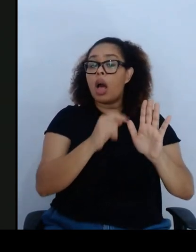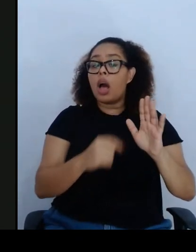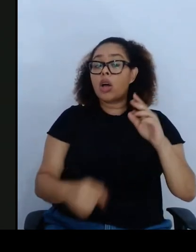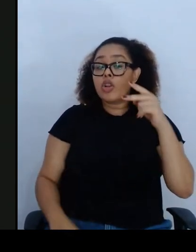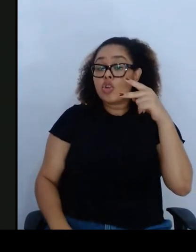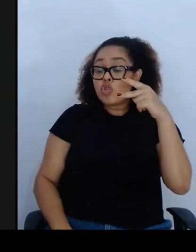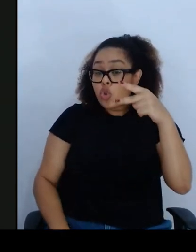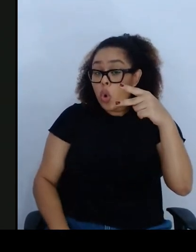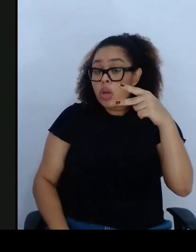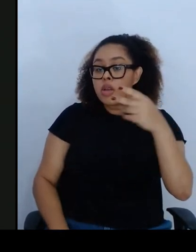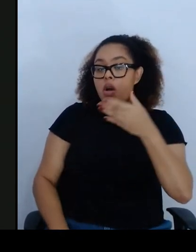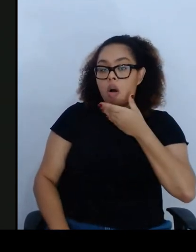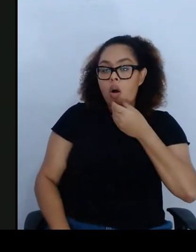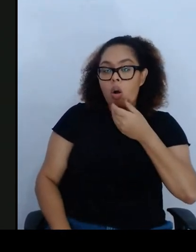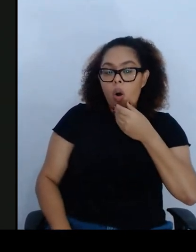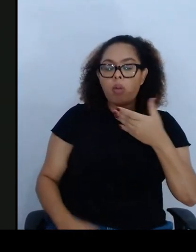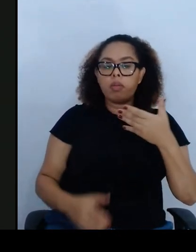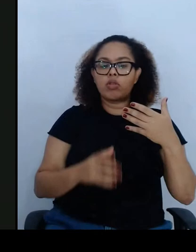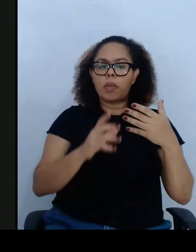e